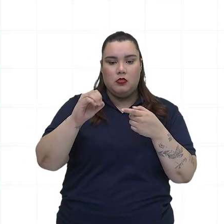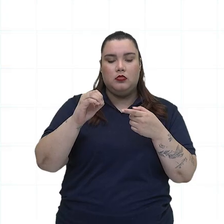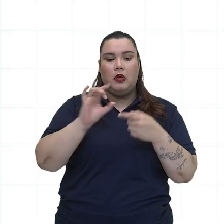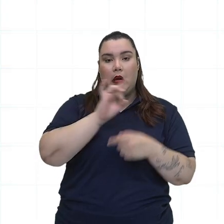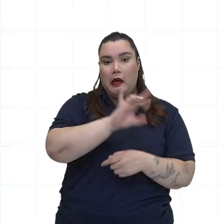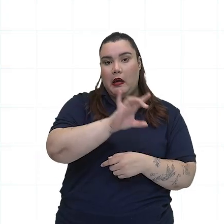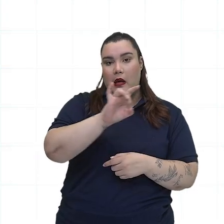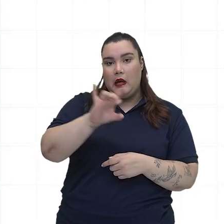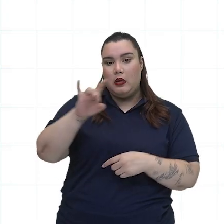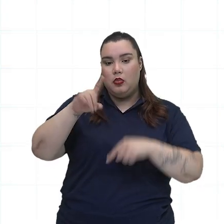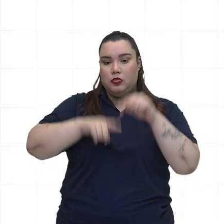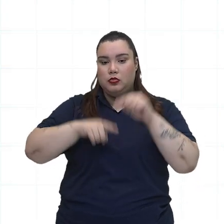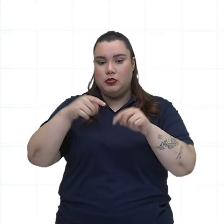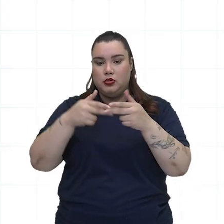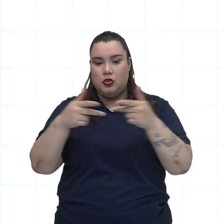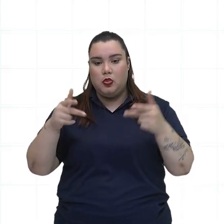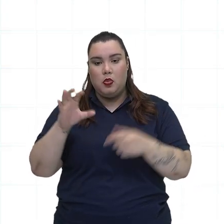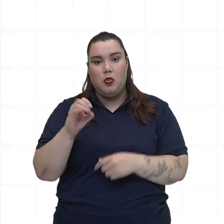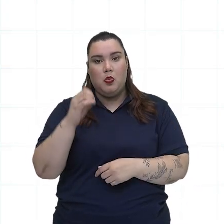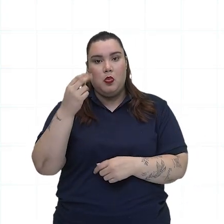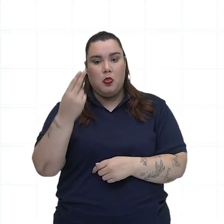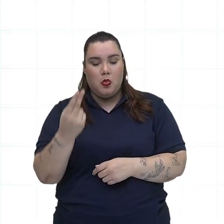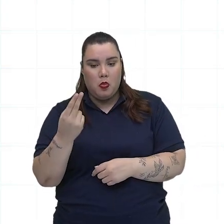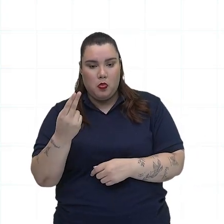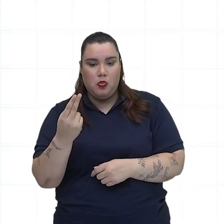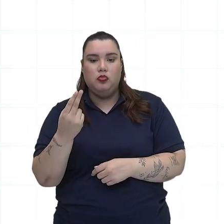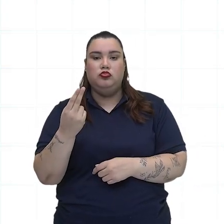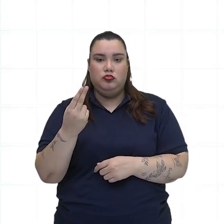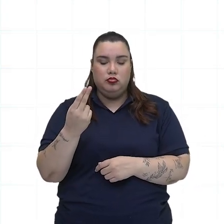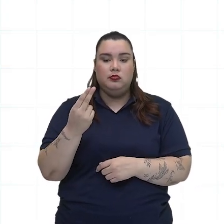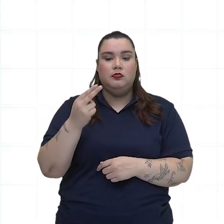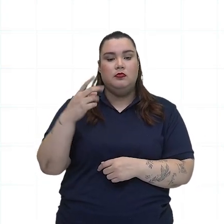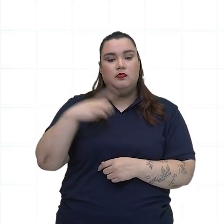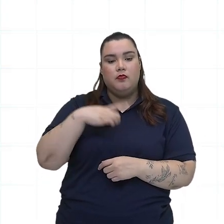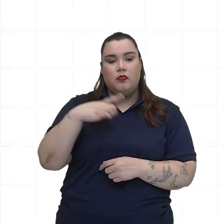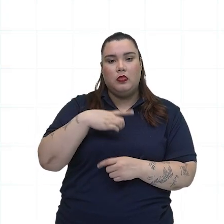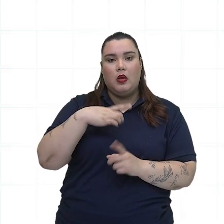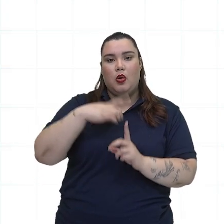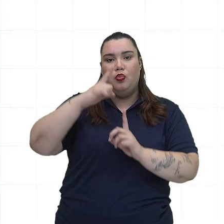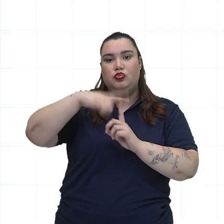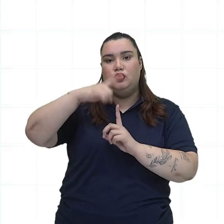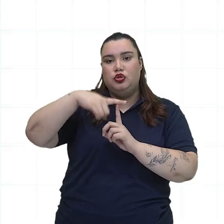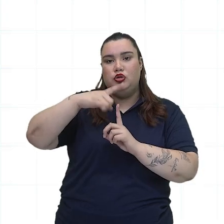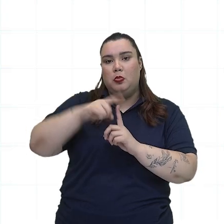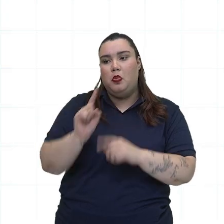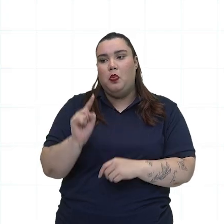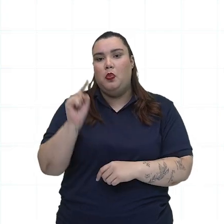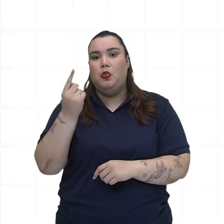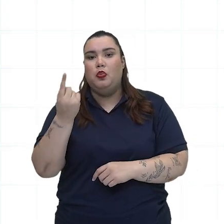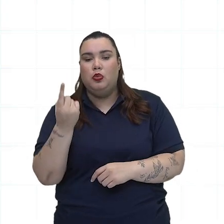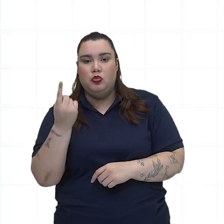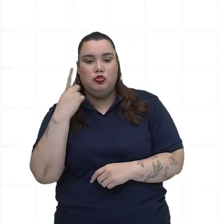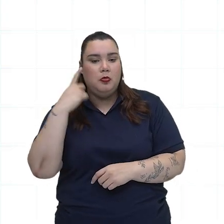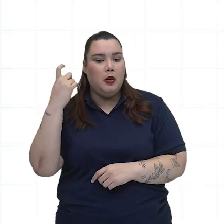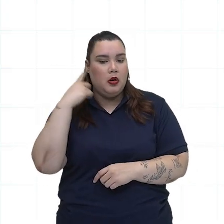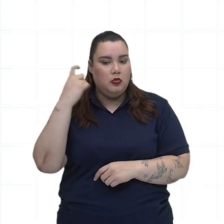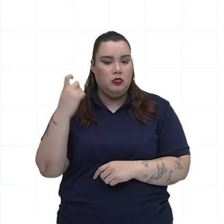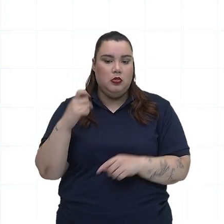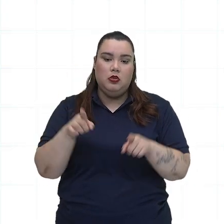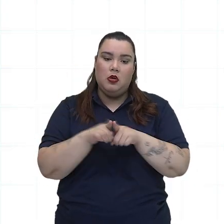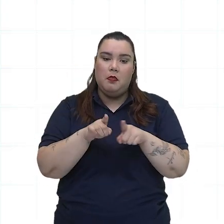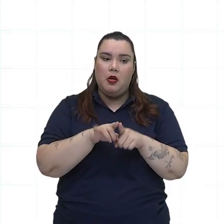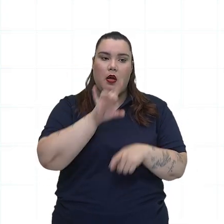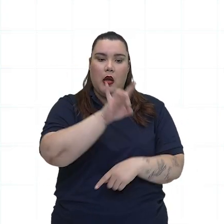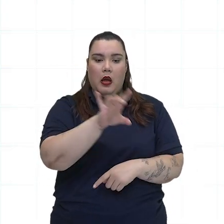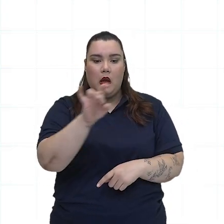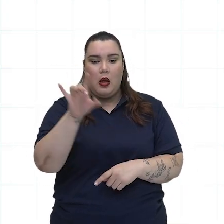tenor. Cada objeto ou material possui um timbre que é único. Assim como cada